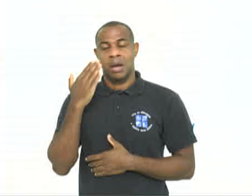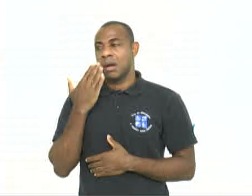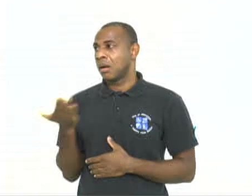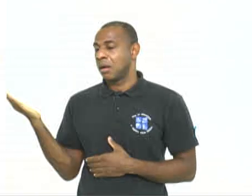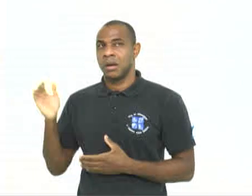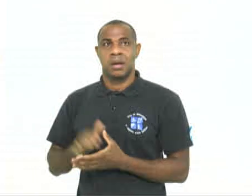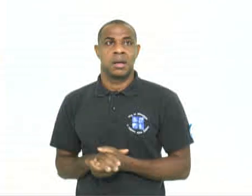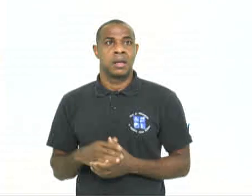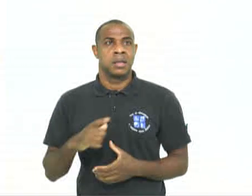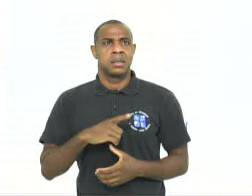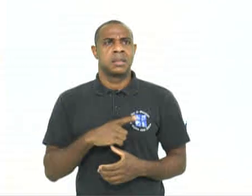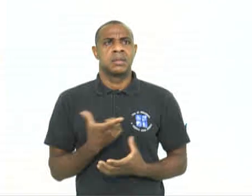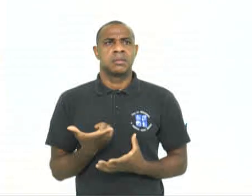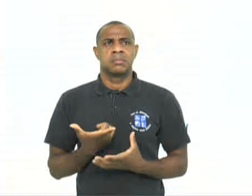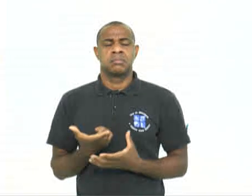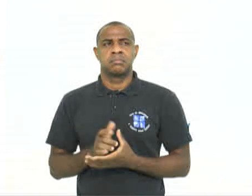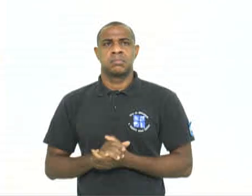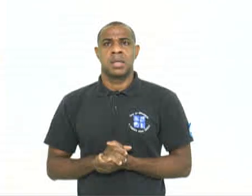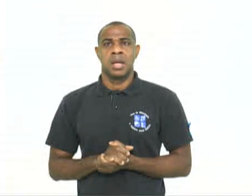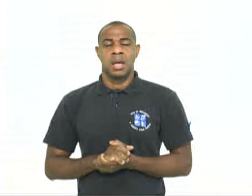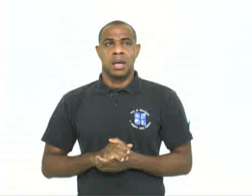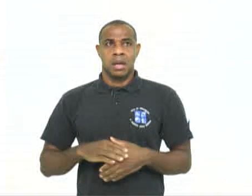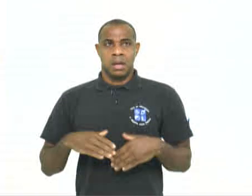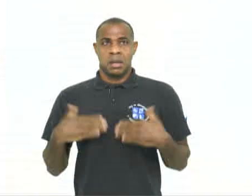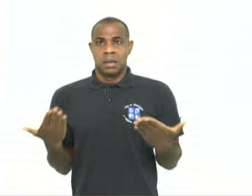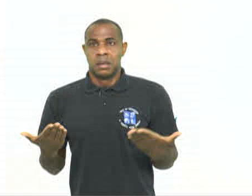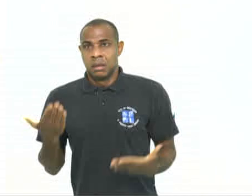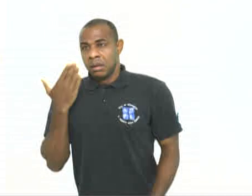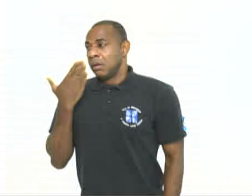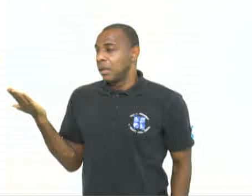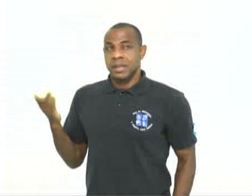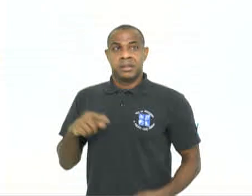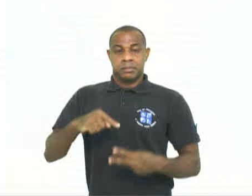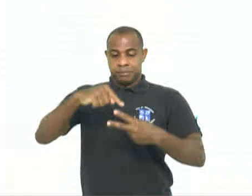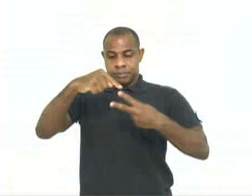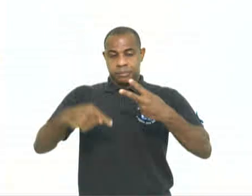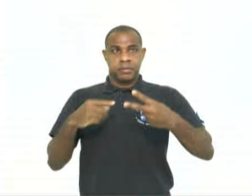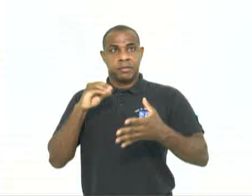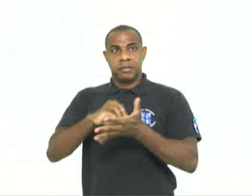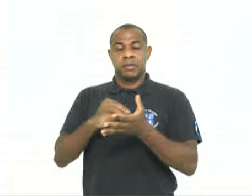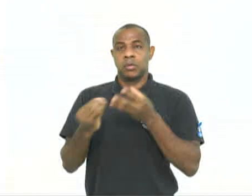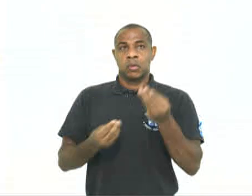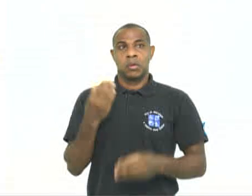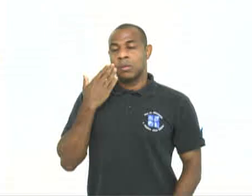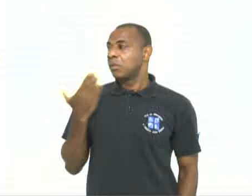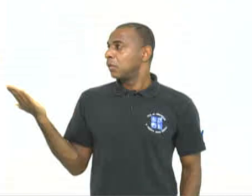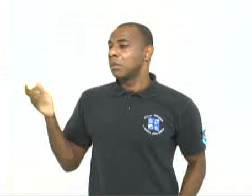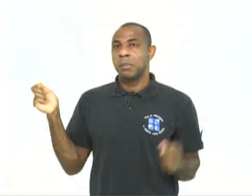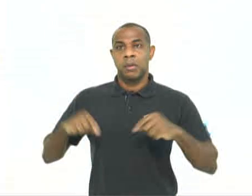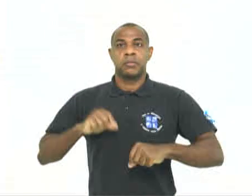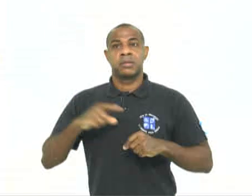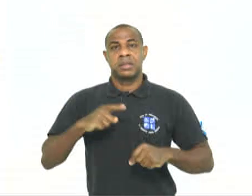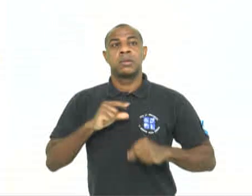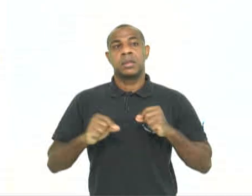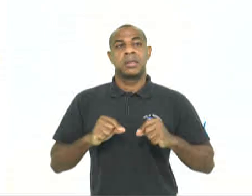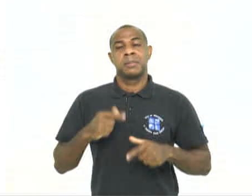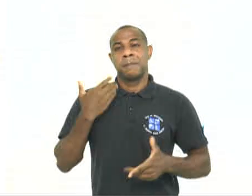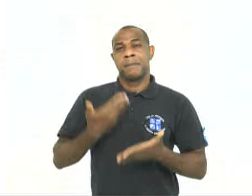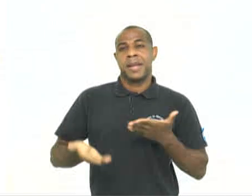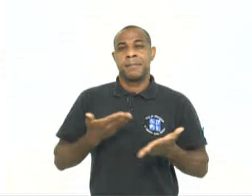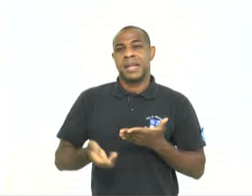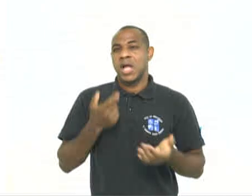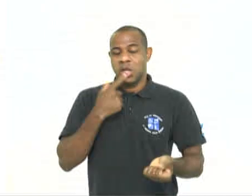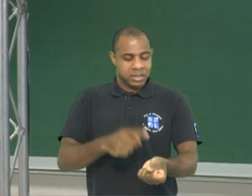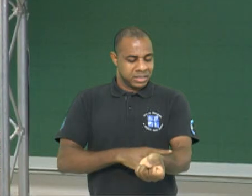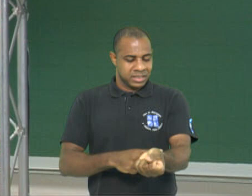fator 8 e o fator 9 de coagulação. De todos, esses dois ficam faltando. Com isso, ele pode sofrer grandes perdas de